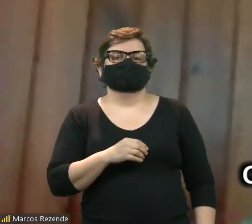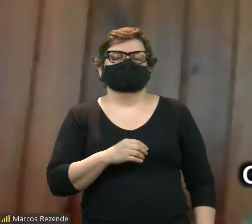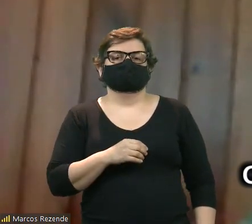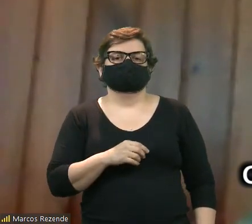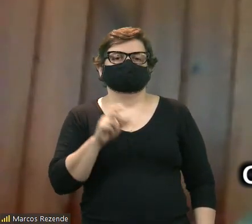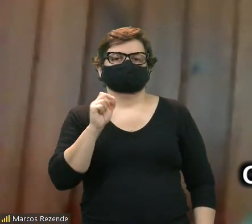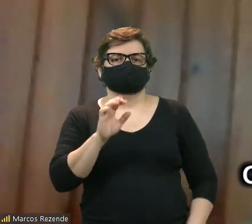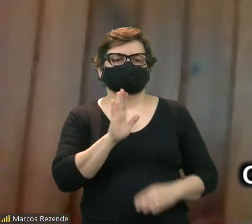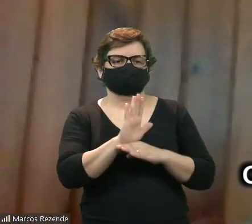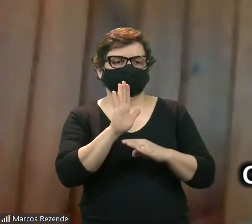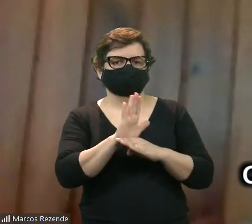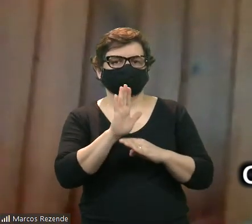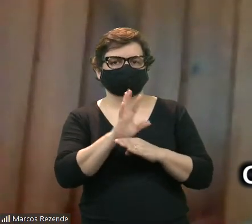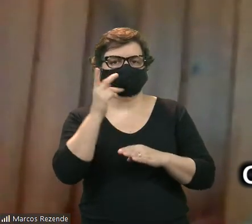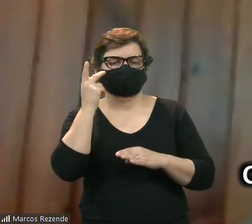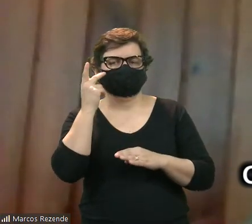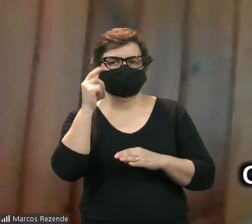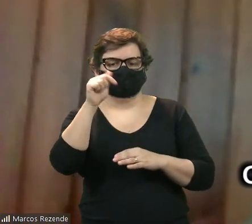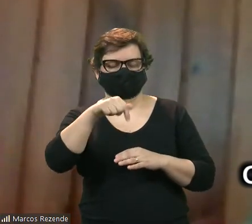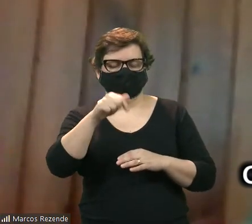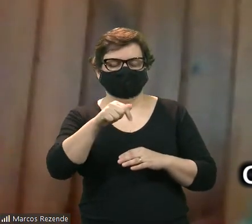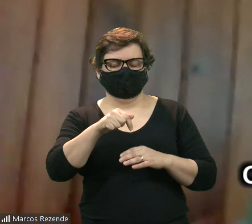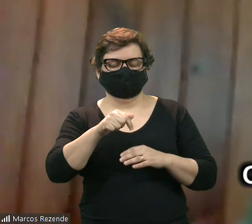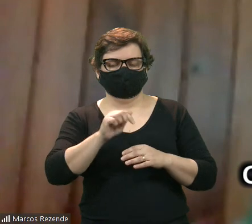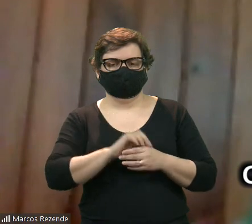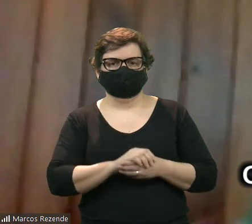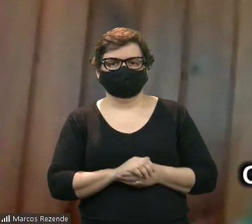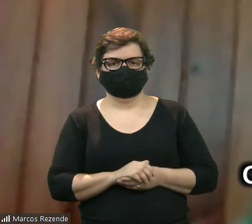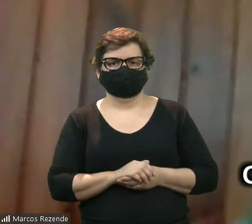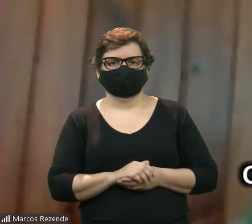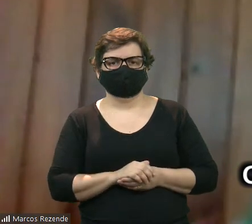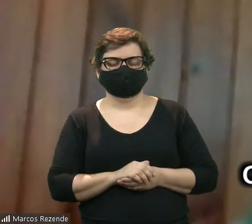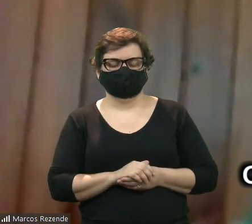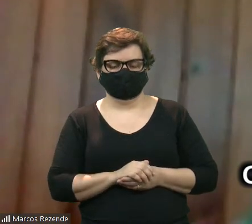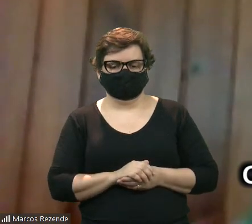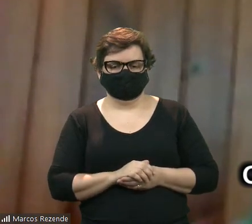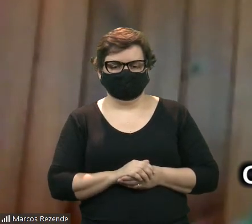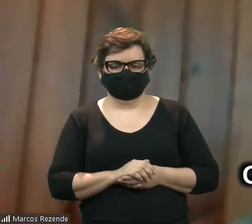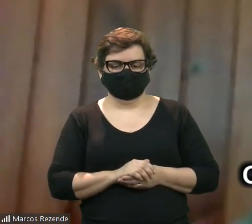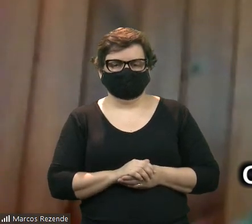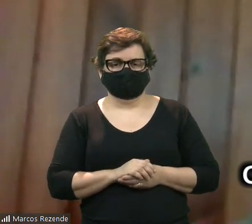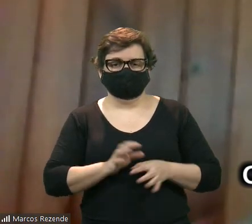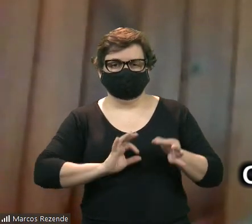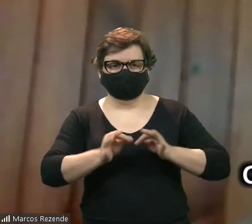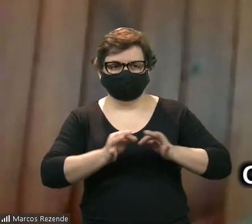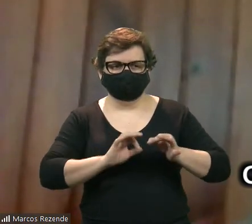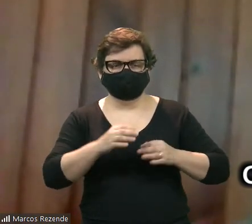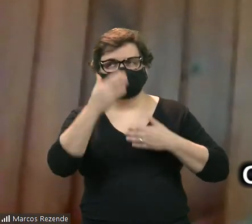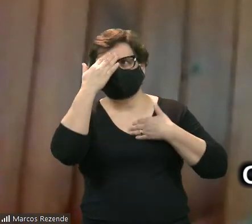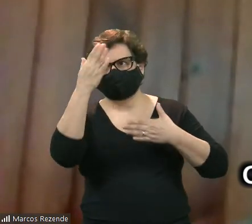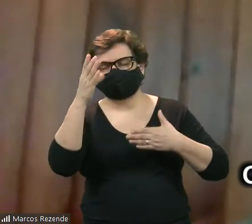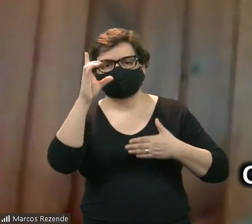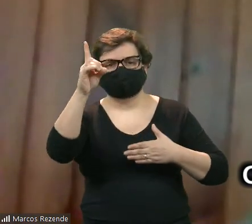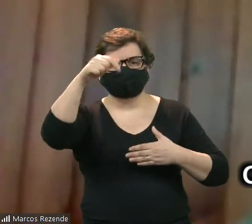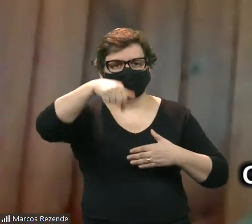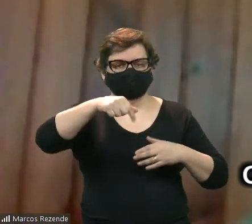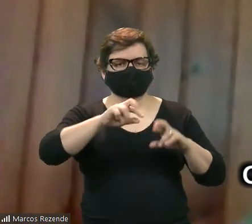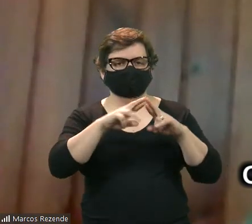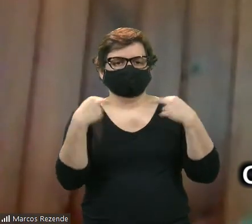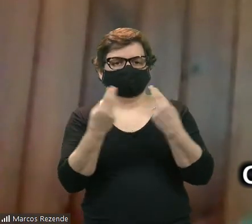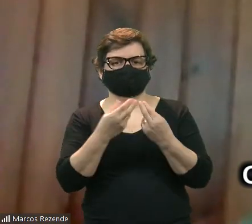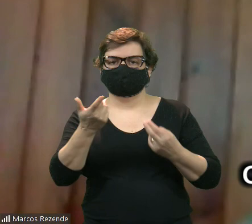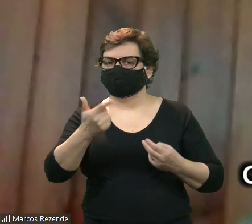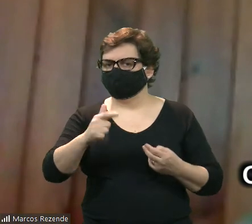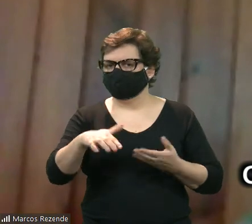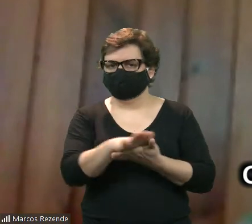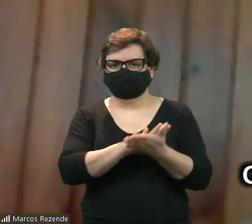necessário para que nós instalássemos esse programa, e que, graças a Deus, nessa sessão remota, nós não